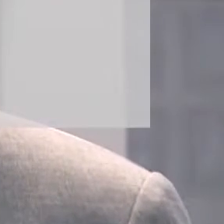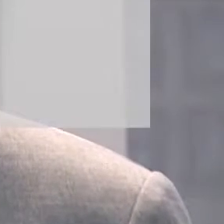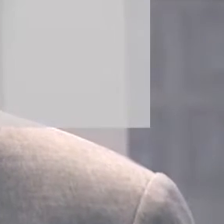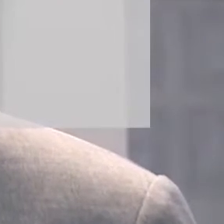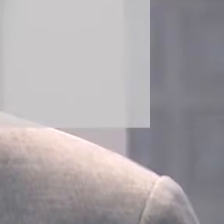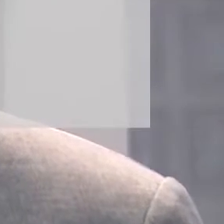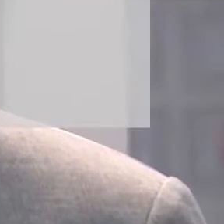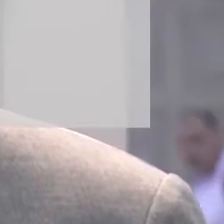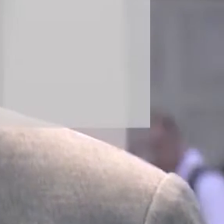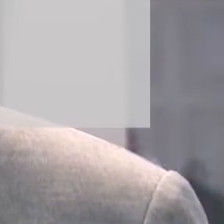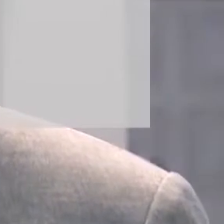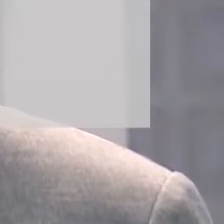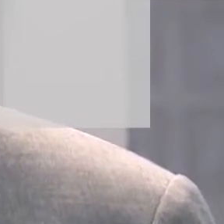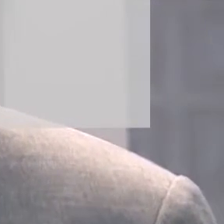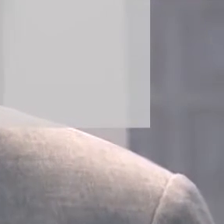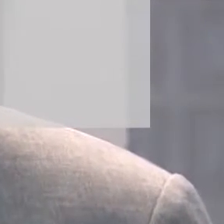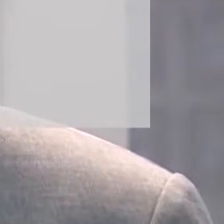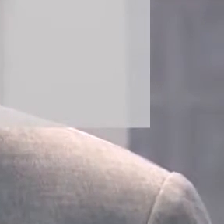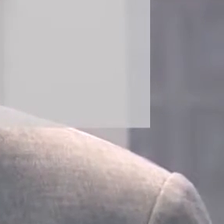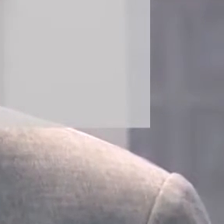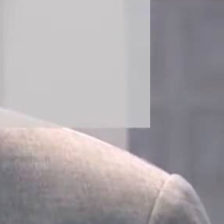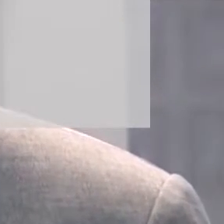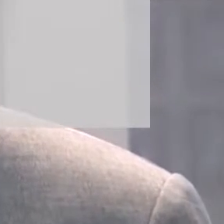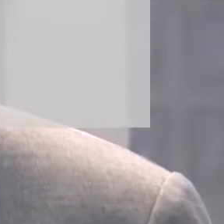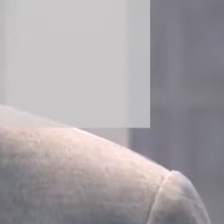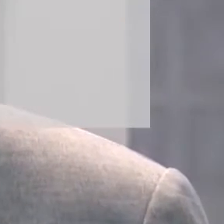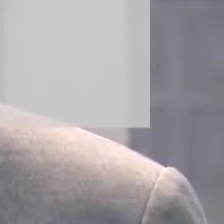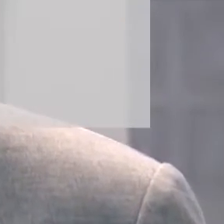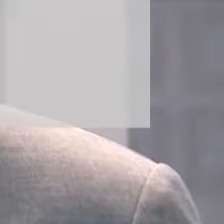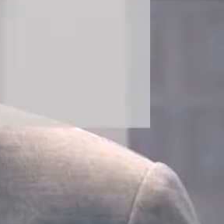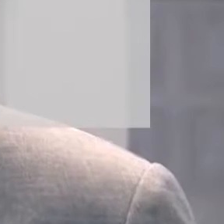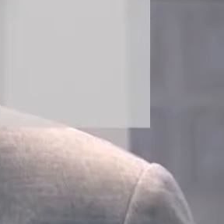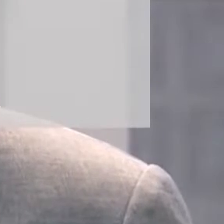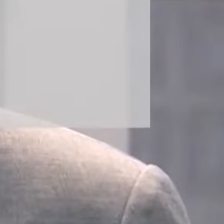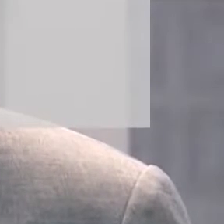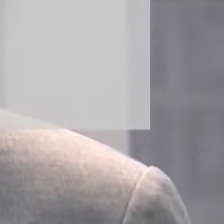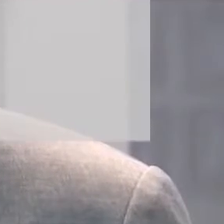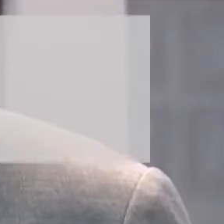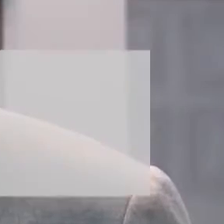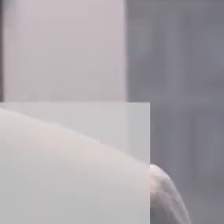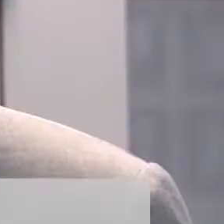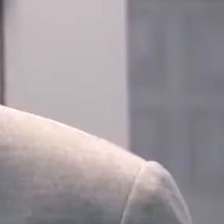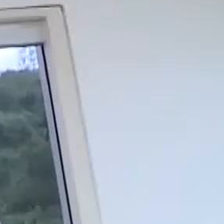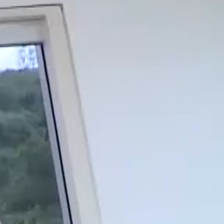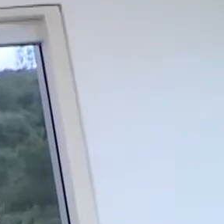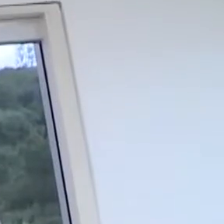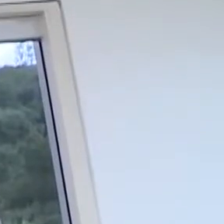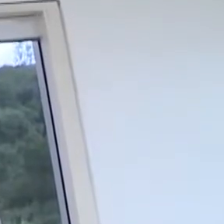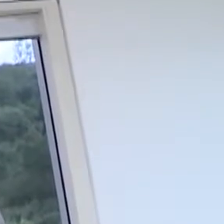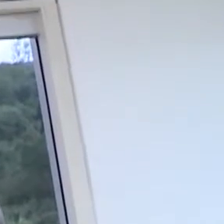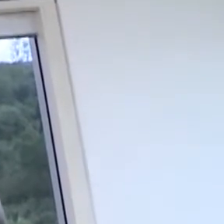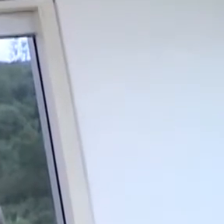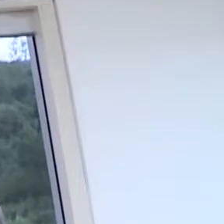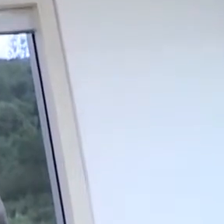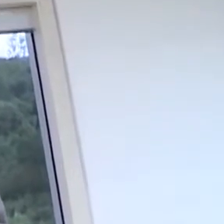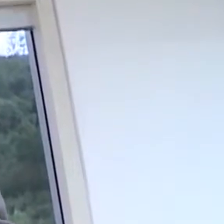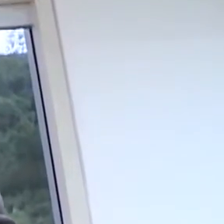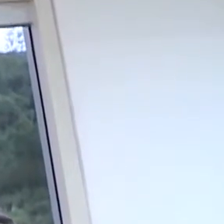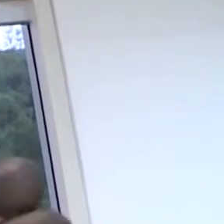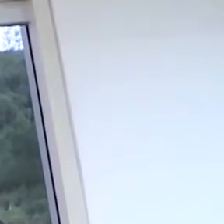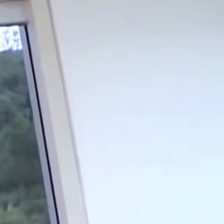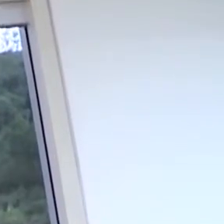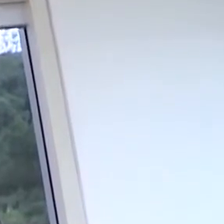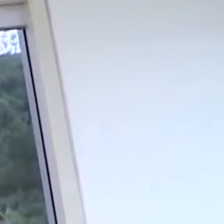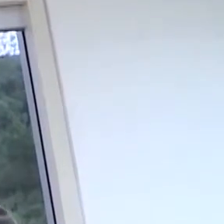Parada do Orgulho LGBT no calendário oficial de eventos do município, a serem comemorados